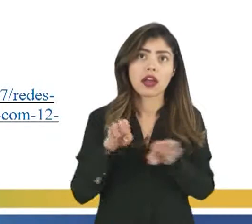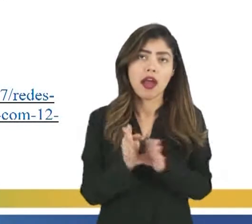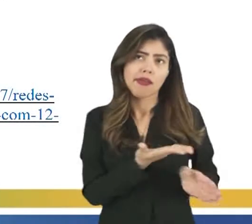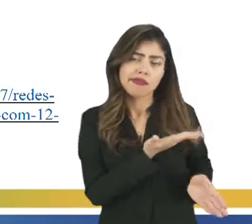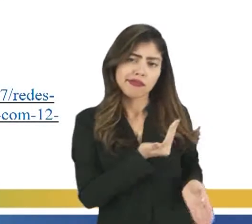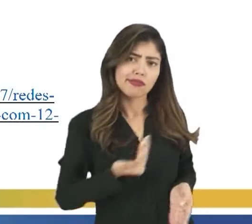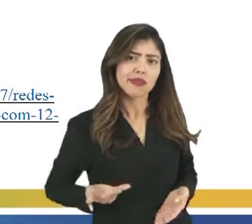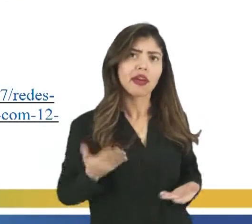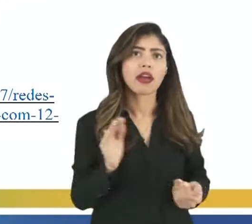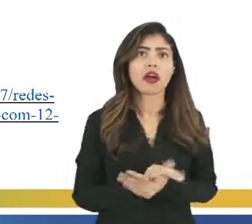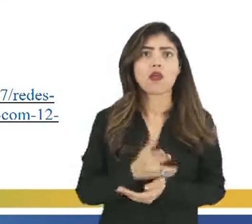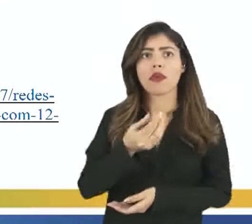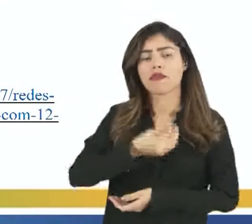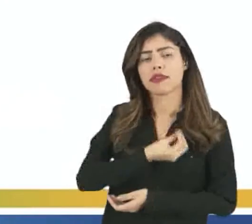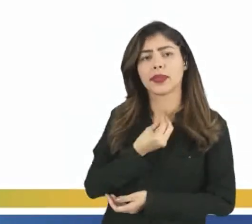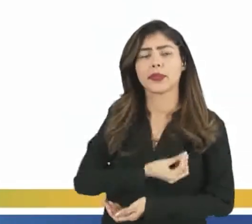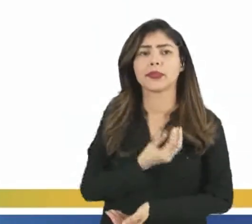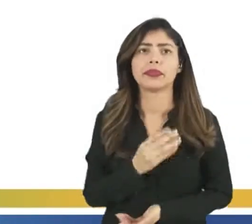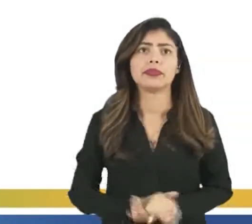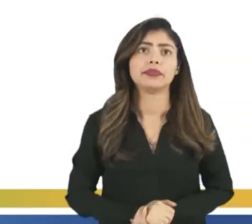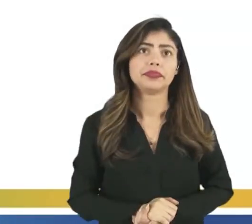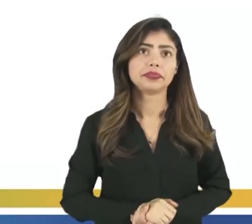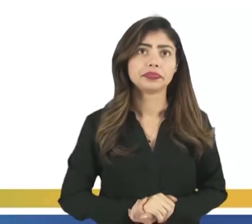satisfação desses jovens com a vida.